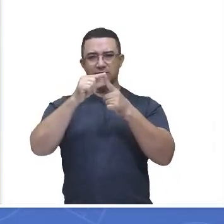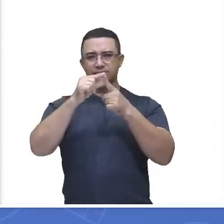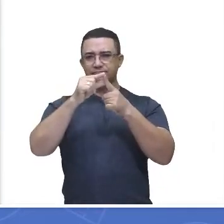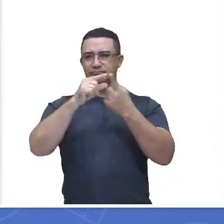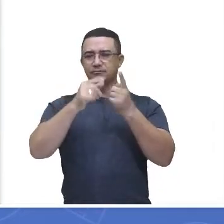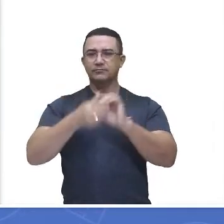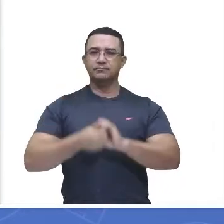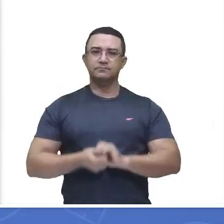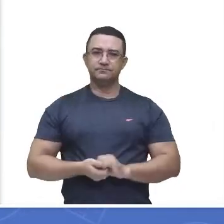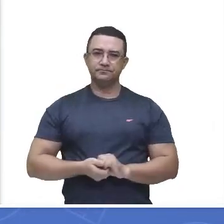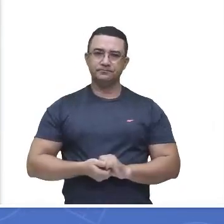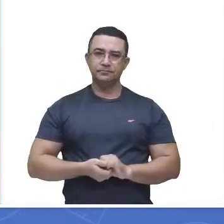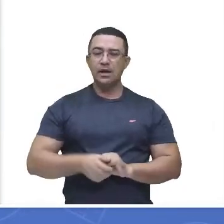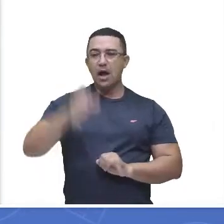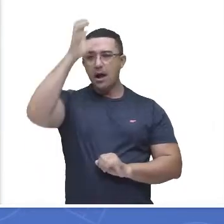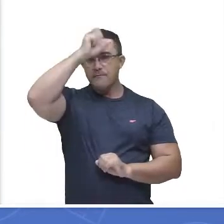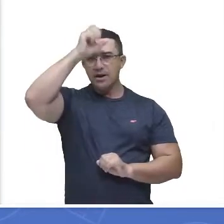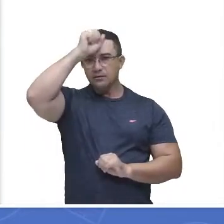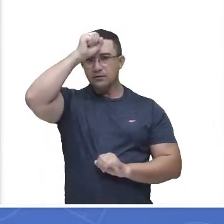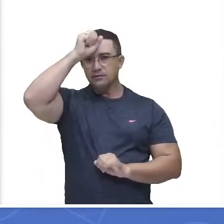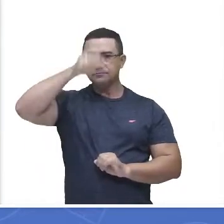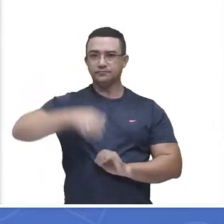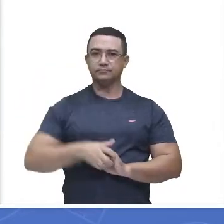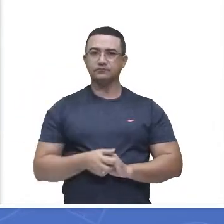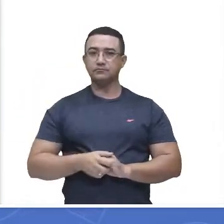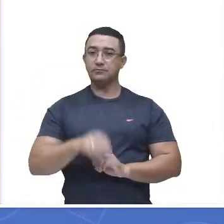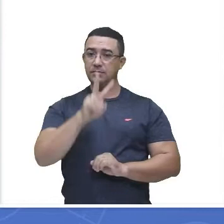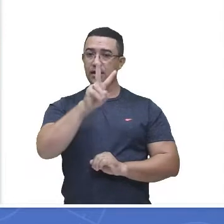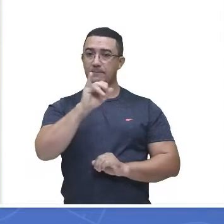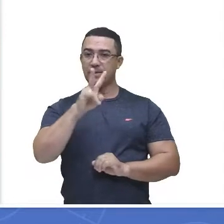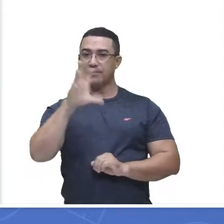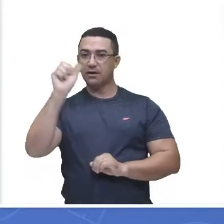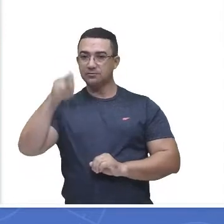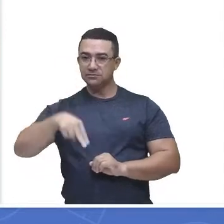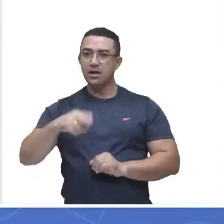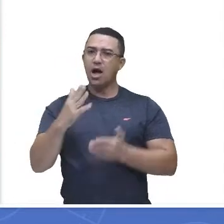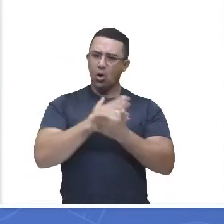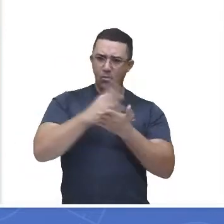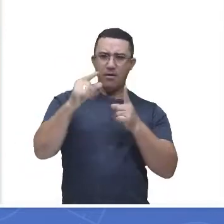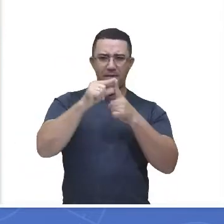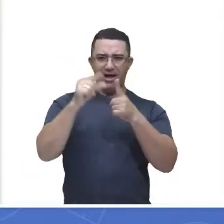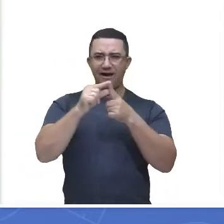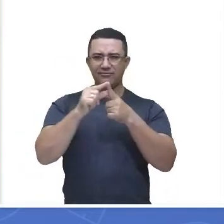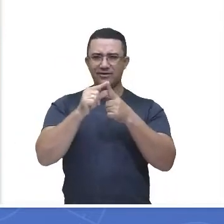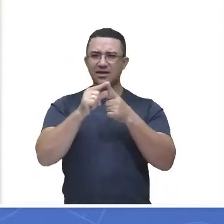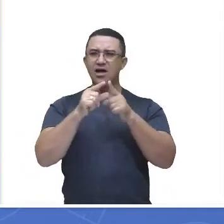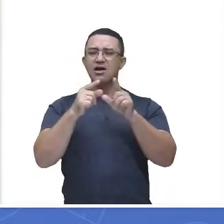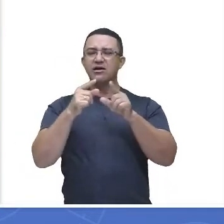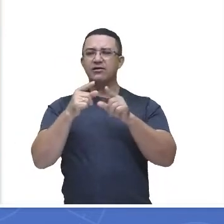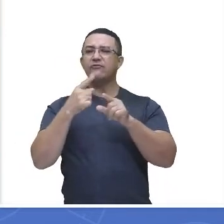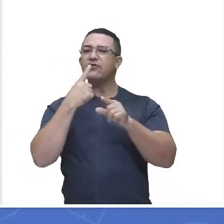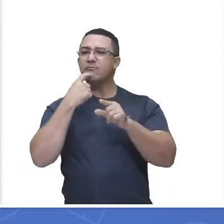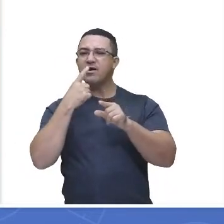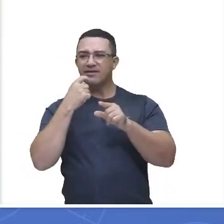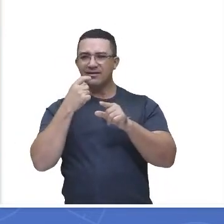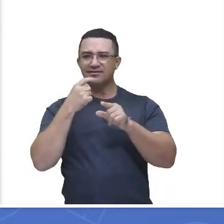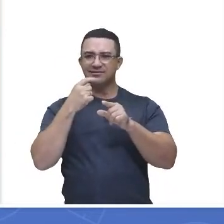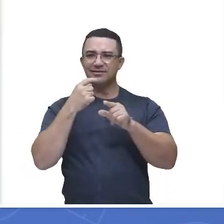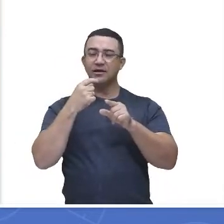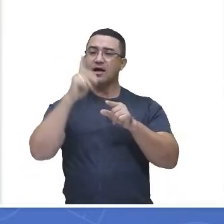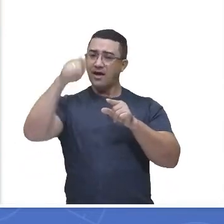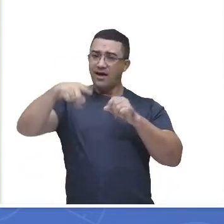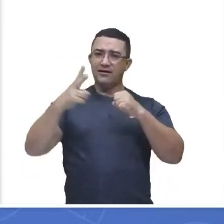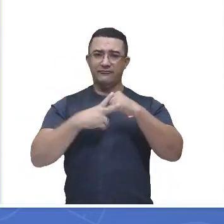empenhem, aprendam, vivam, né? Essas palavras destacadas são verbos. E esses